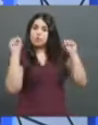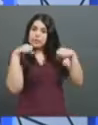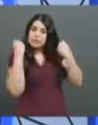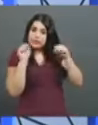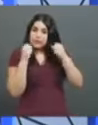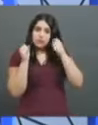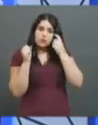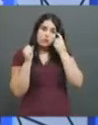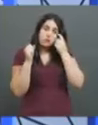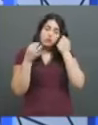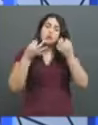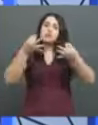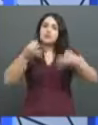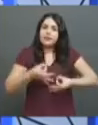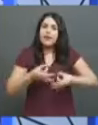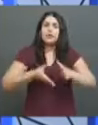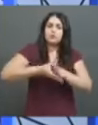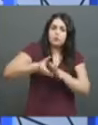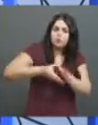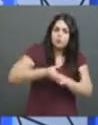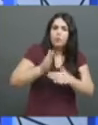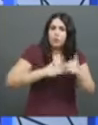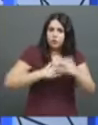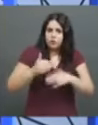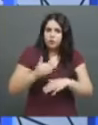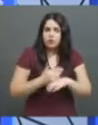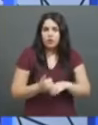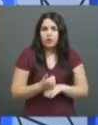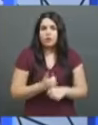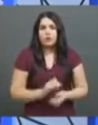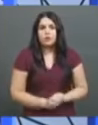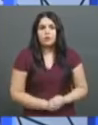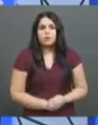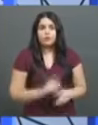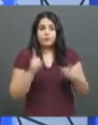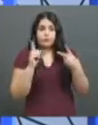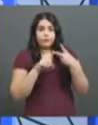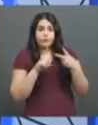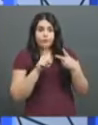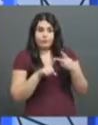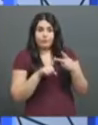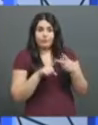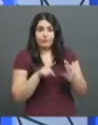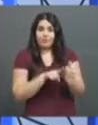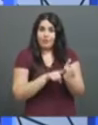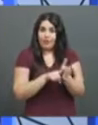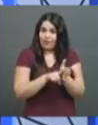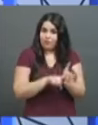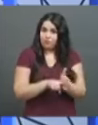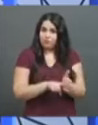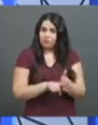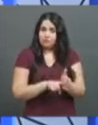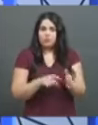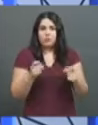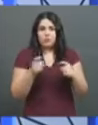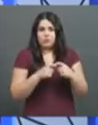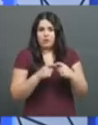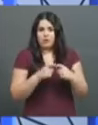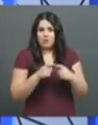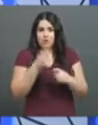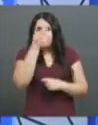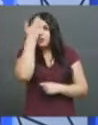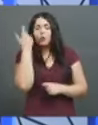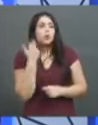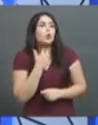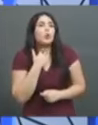maneira adequada, sob orientação. Outra coisa muito importante, a avaliação médica. O indivíduo não pode, da noite